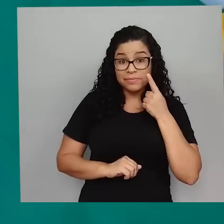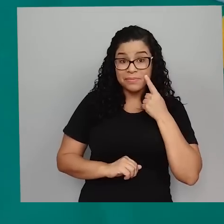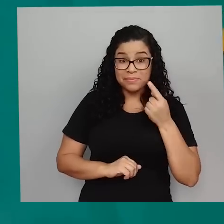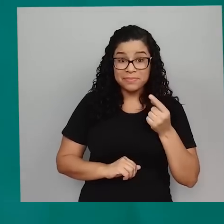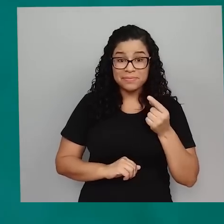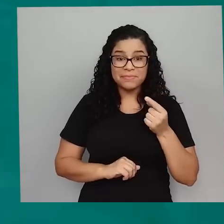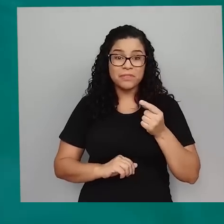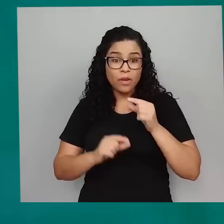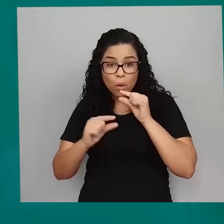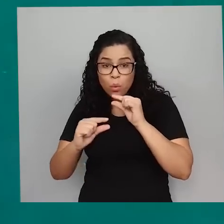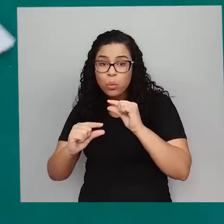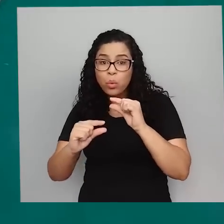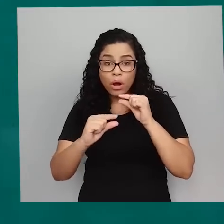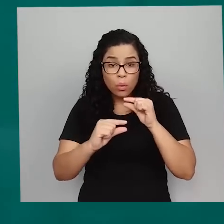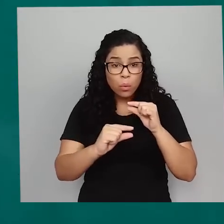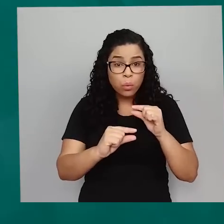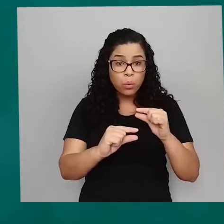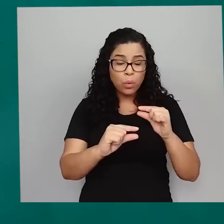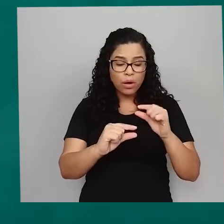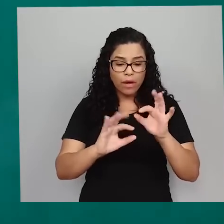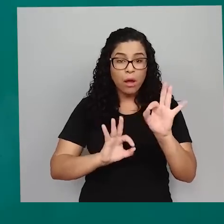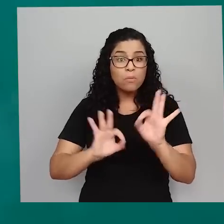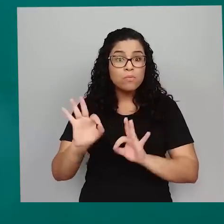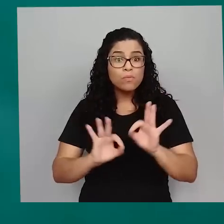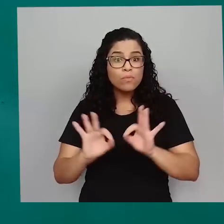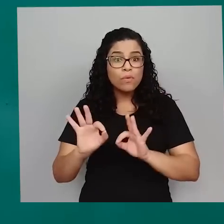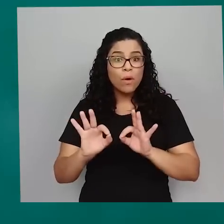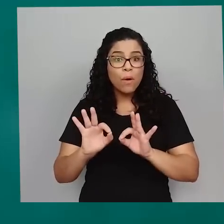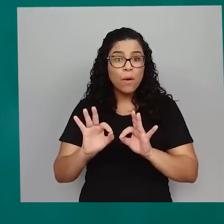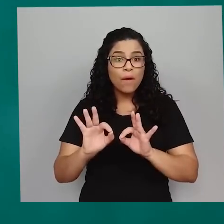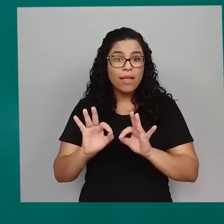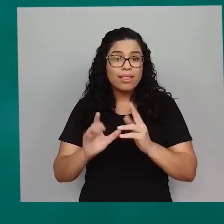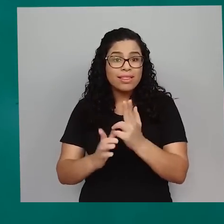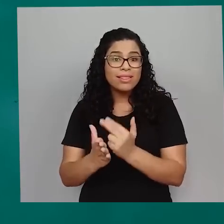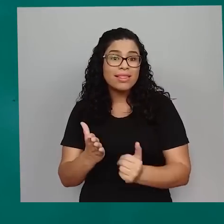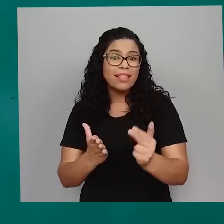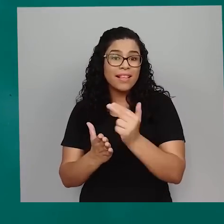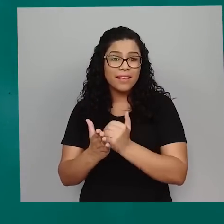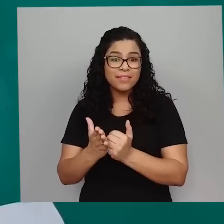Tá vendo, gente? Vai assoprando que vai formando o desenho.